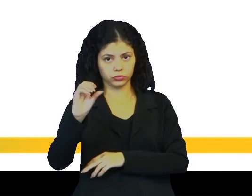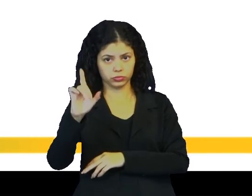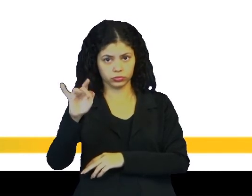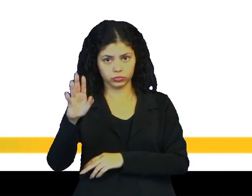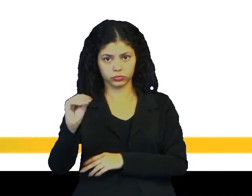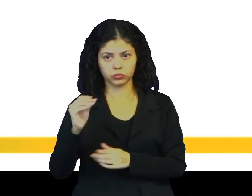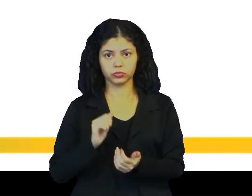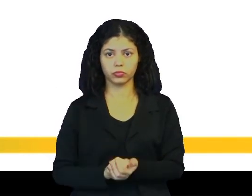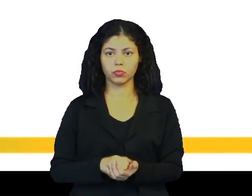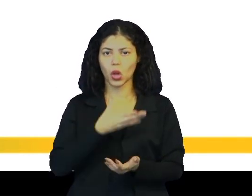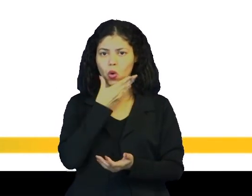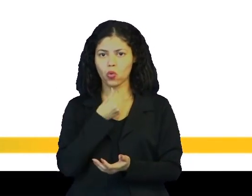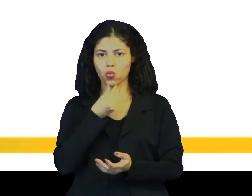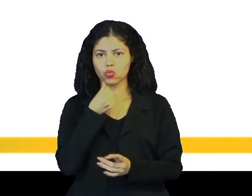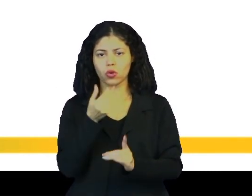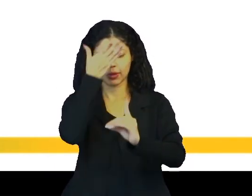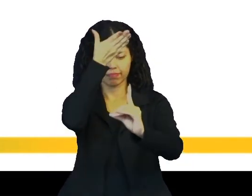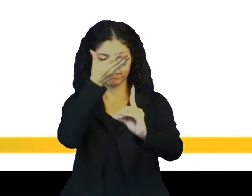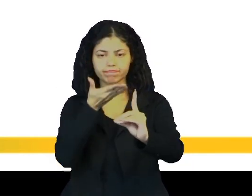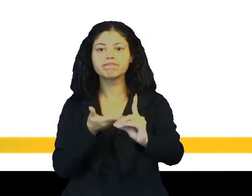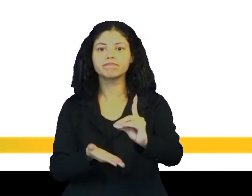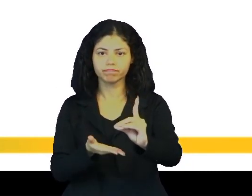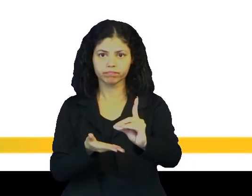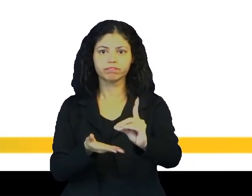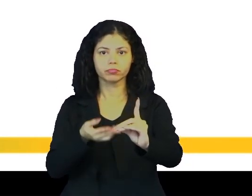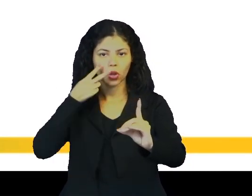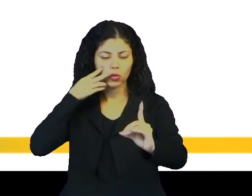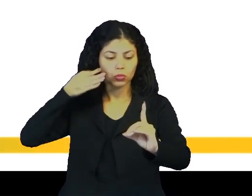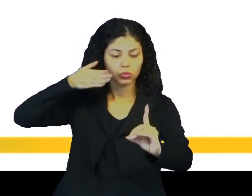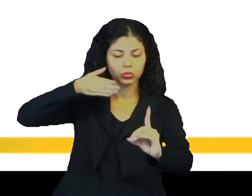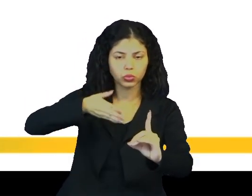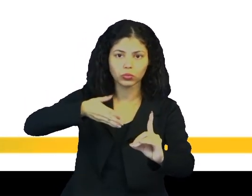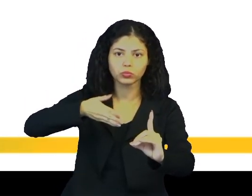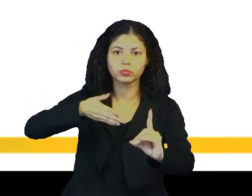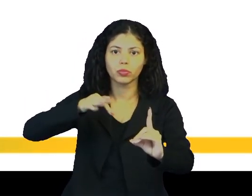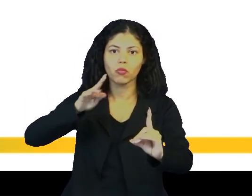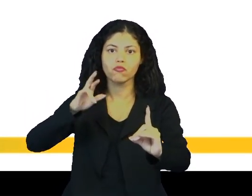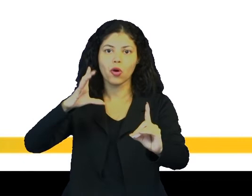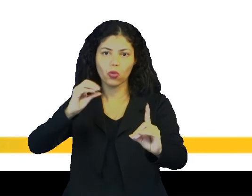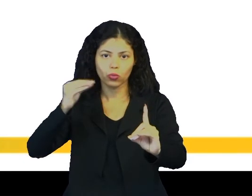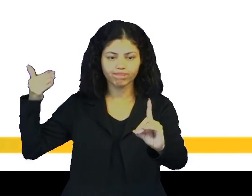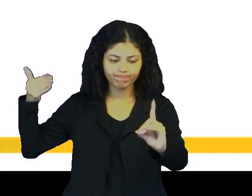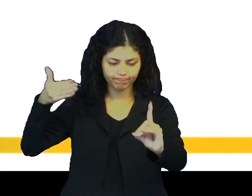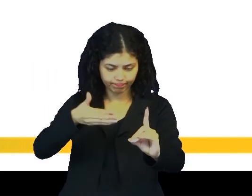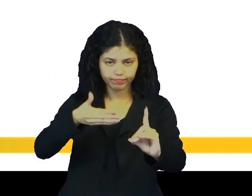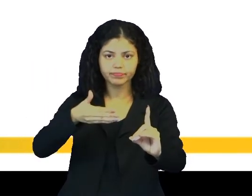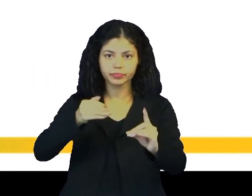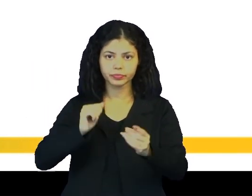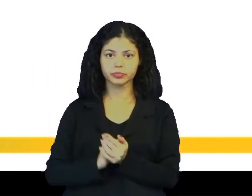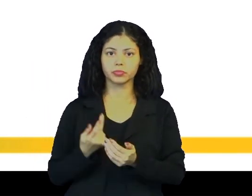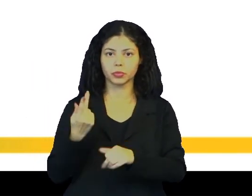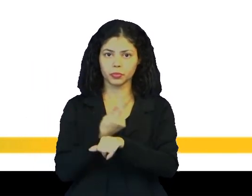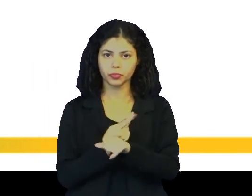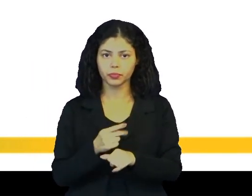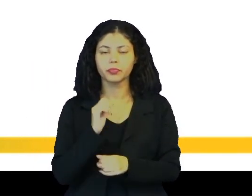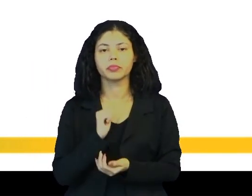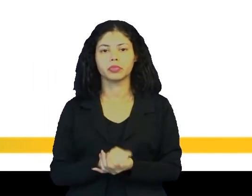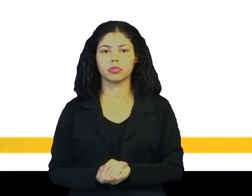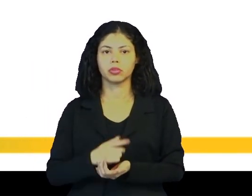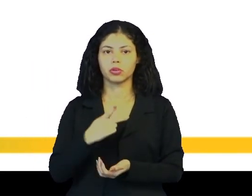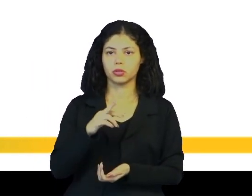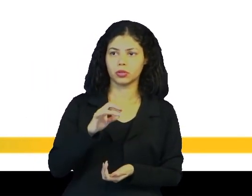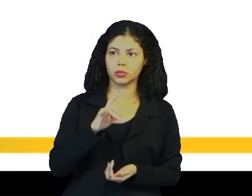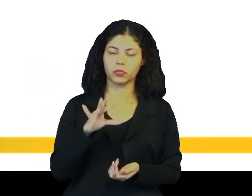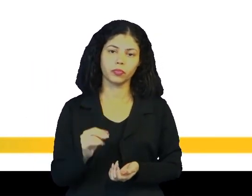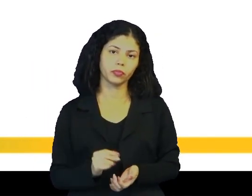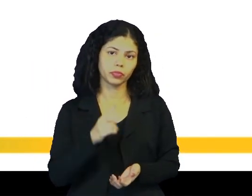né, quando o homem passa a ter um olhar diferenciado, produzindo por puro prazer, sem a